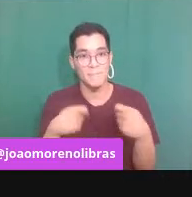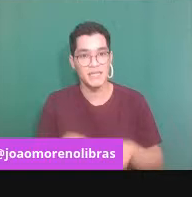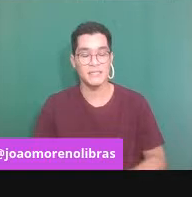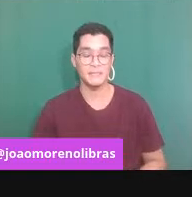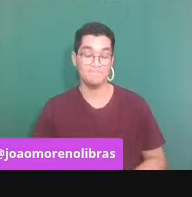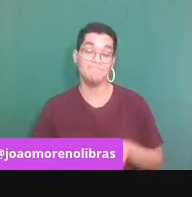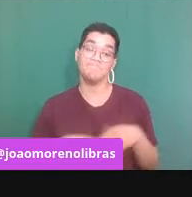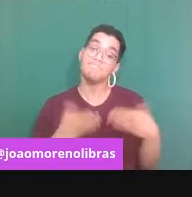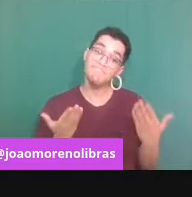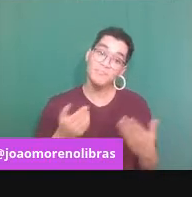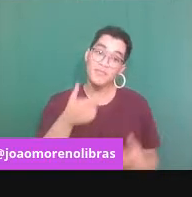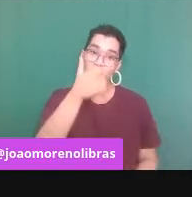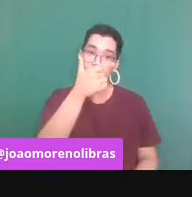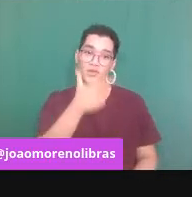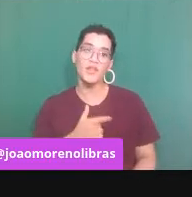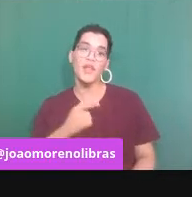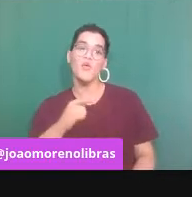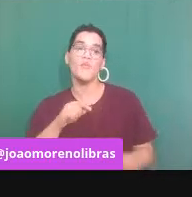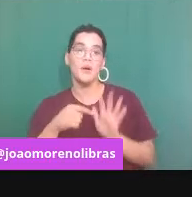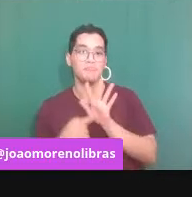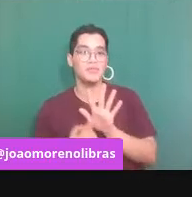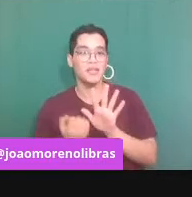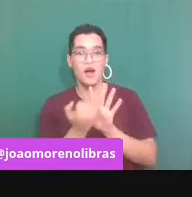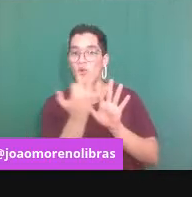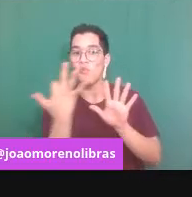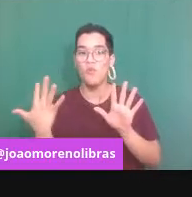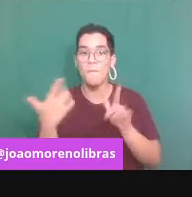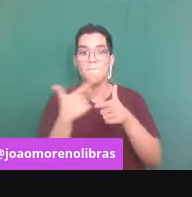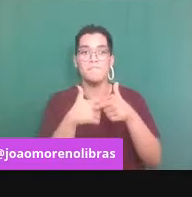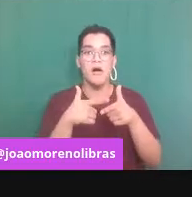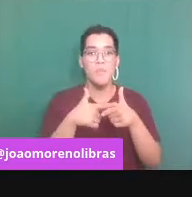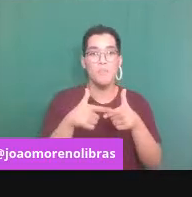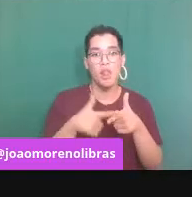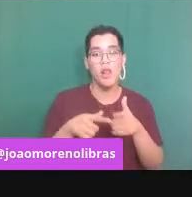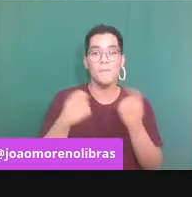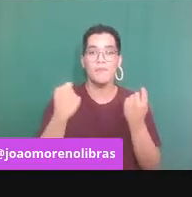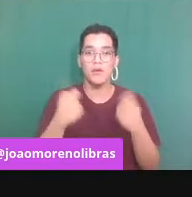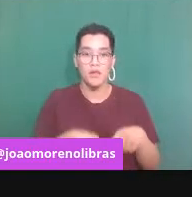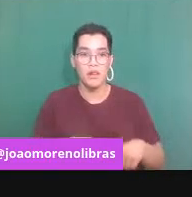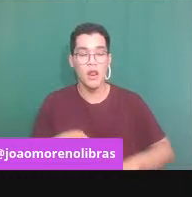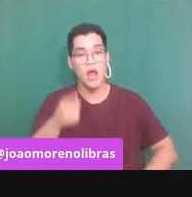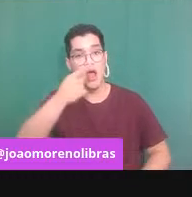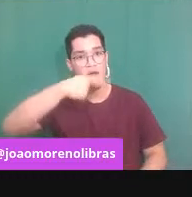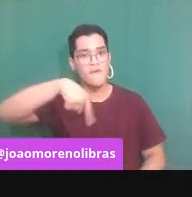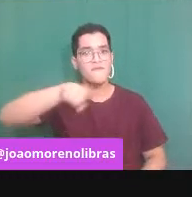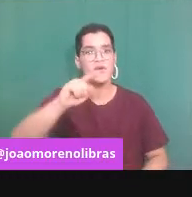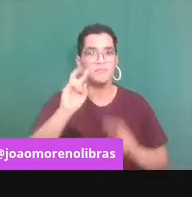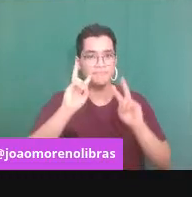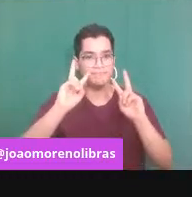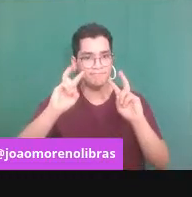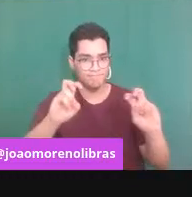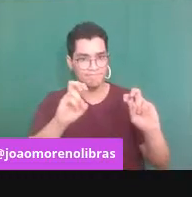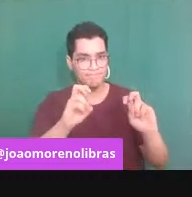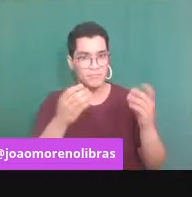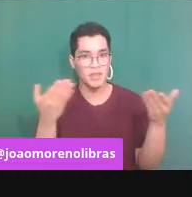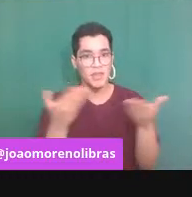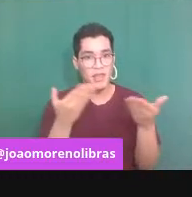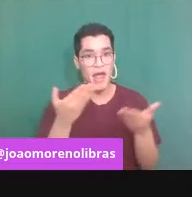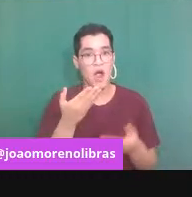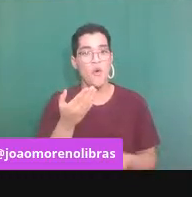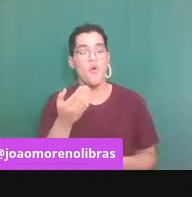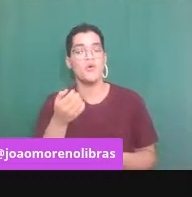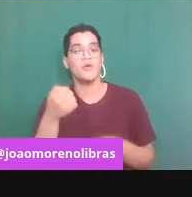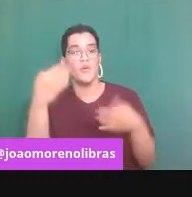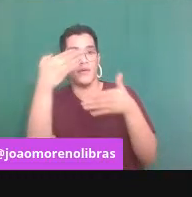questões problematizadoras, né? E que levaram a essas categorias e que agora no slide 49,